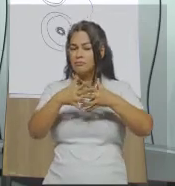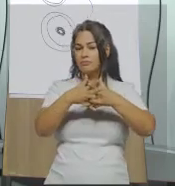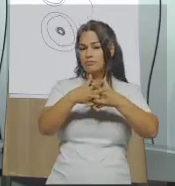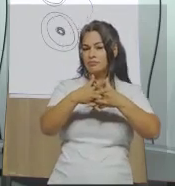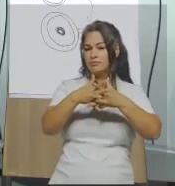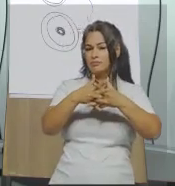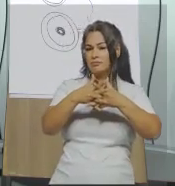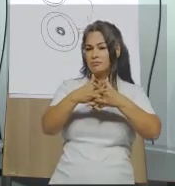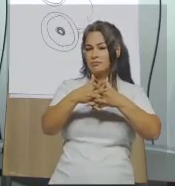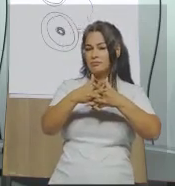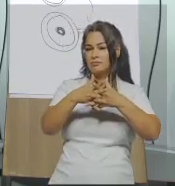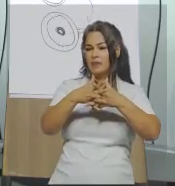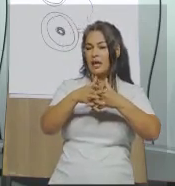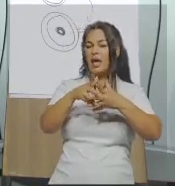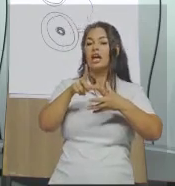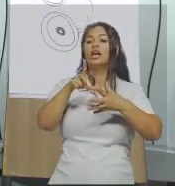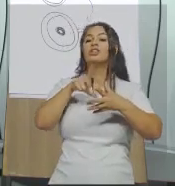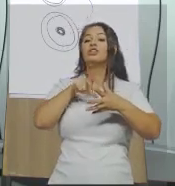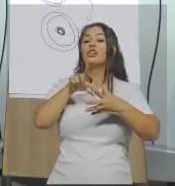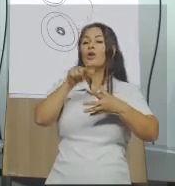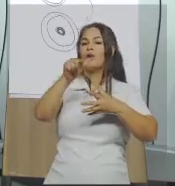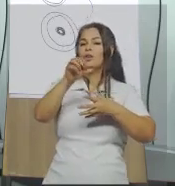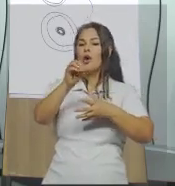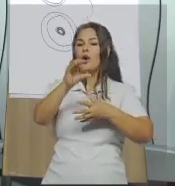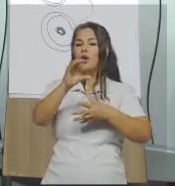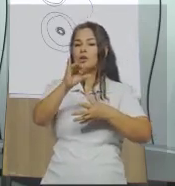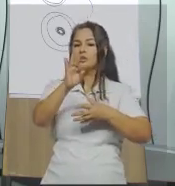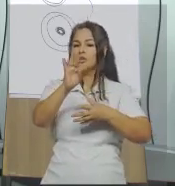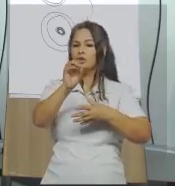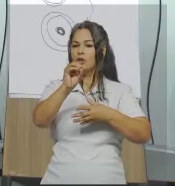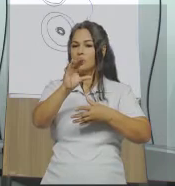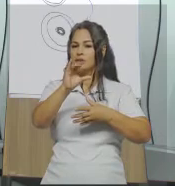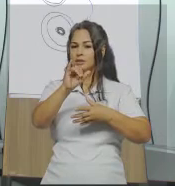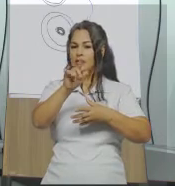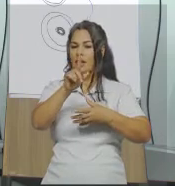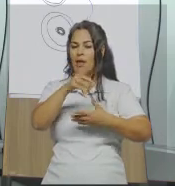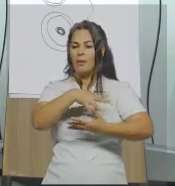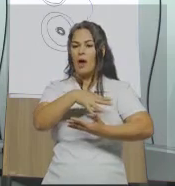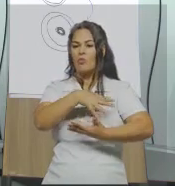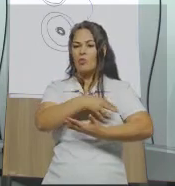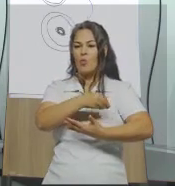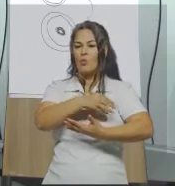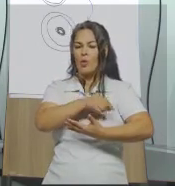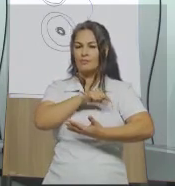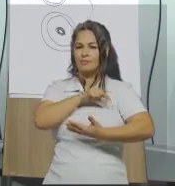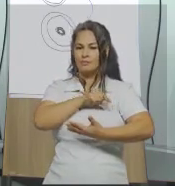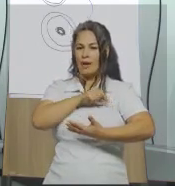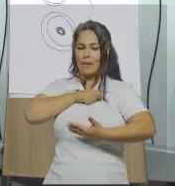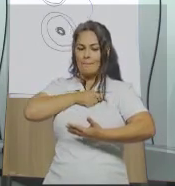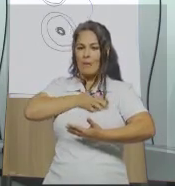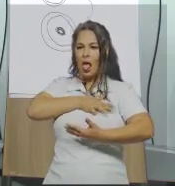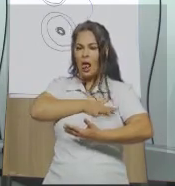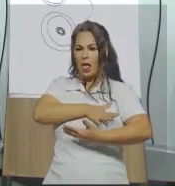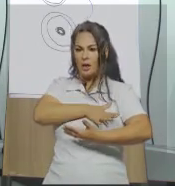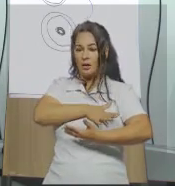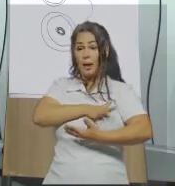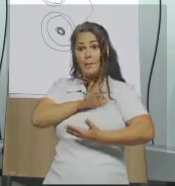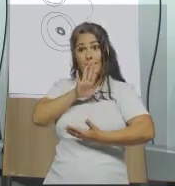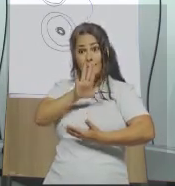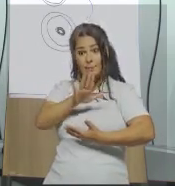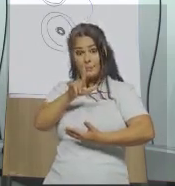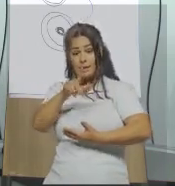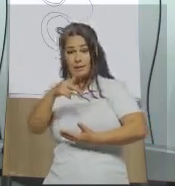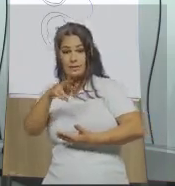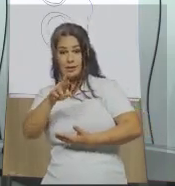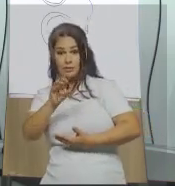ocitocina estimula a secreção, a eliminação do leite da mama. A prolactina não, estimula a produção, estimula a produzir o